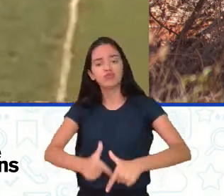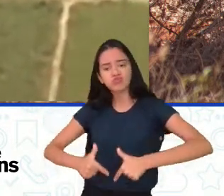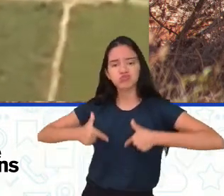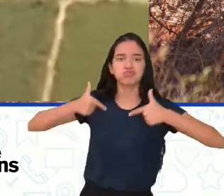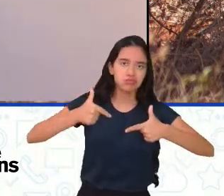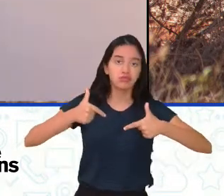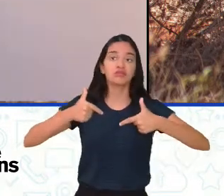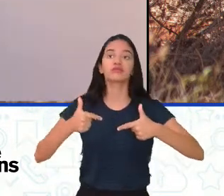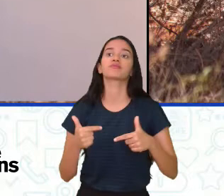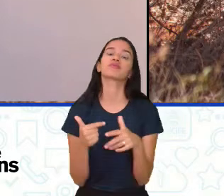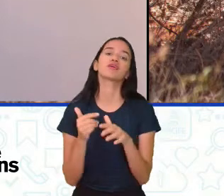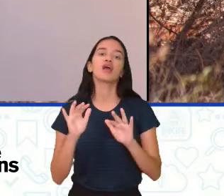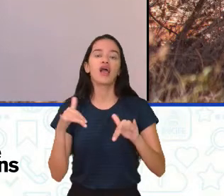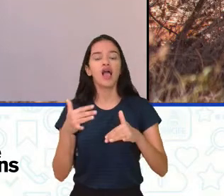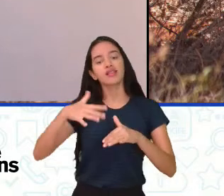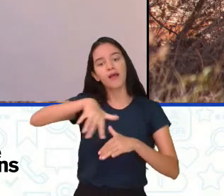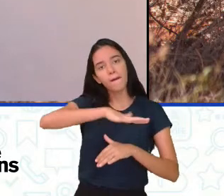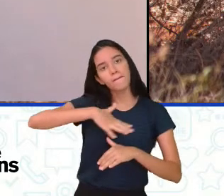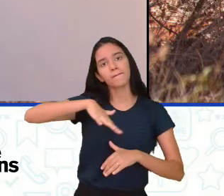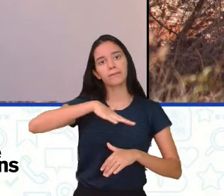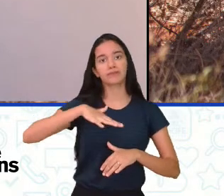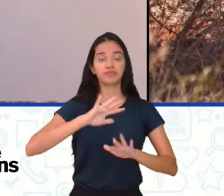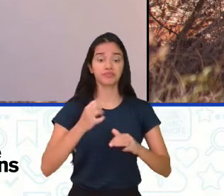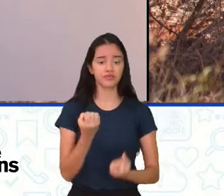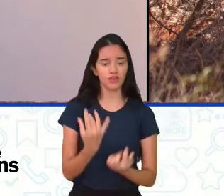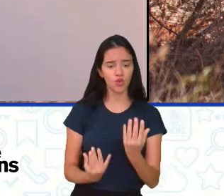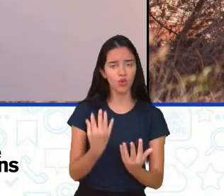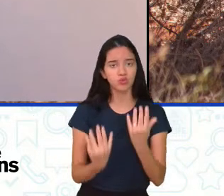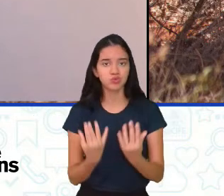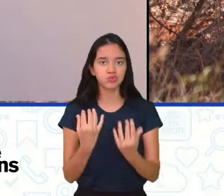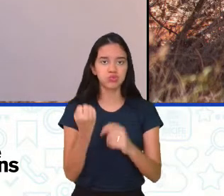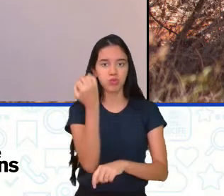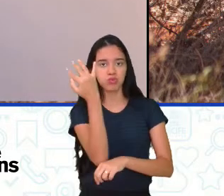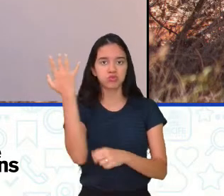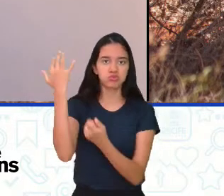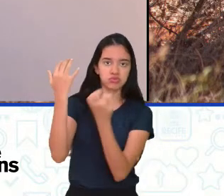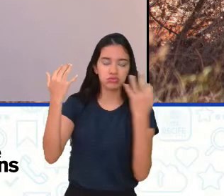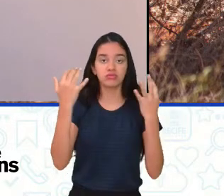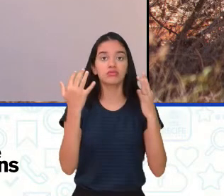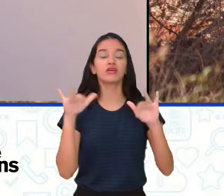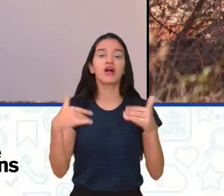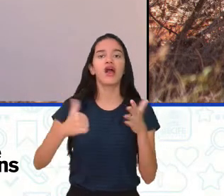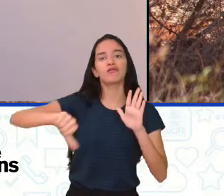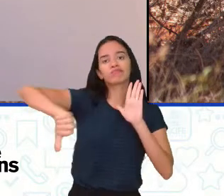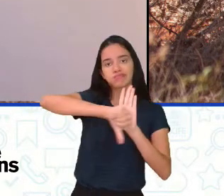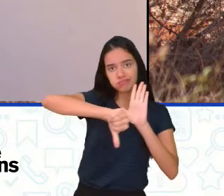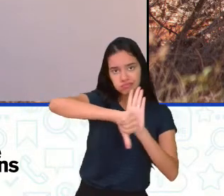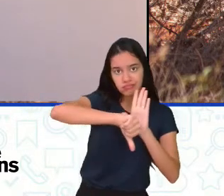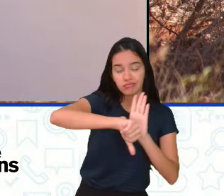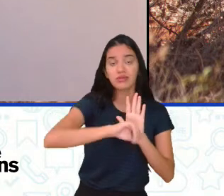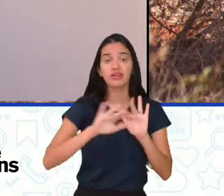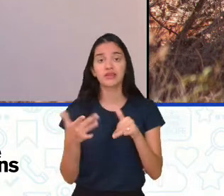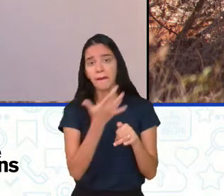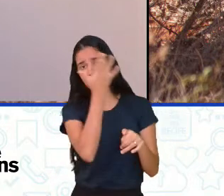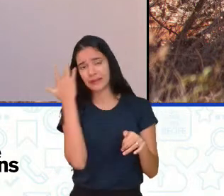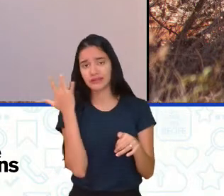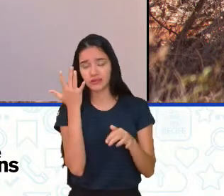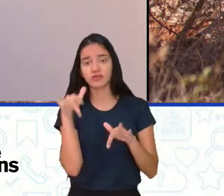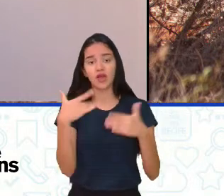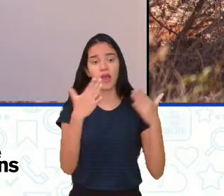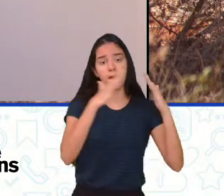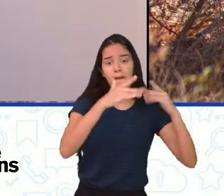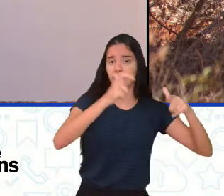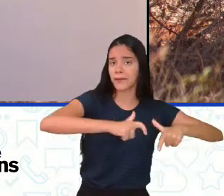queimadas. Na maioria desses incêndios florestais que ocorrem, são incêndios criminosos, de pessoas que moram